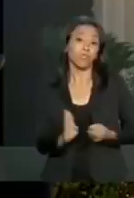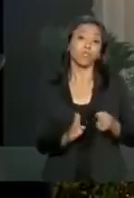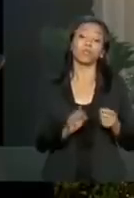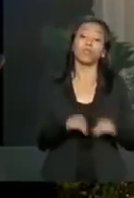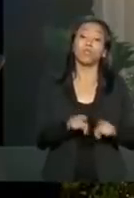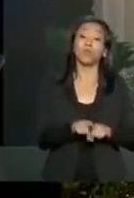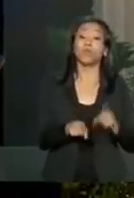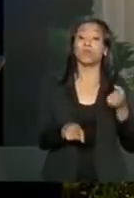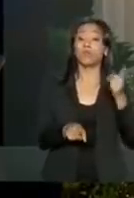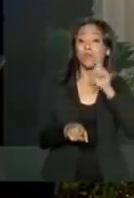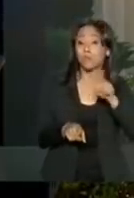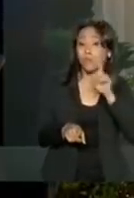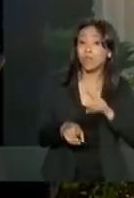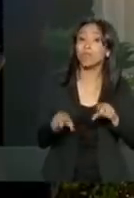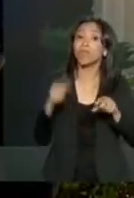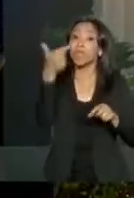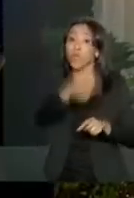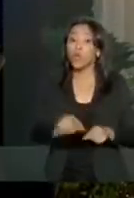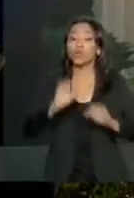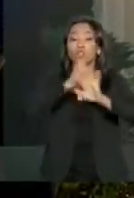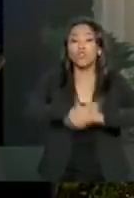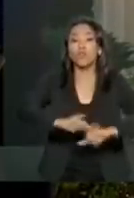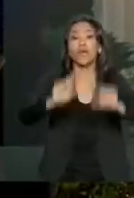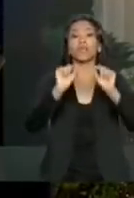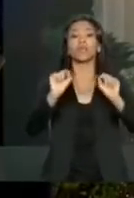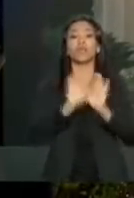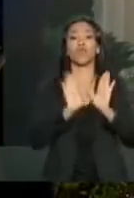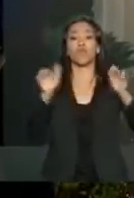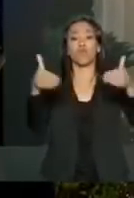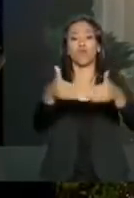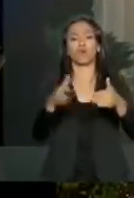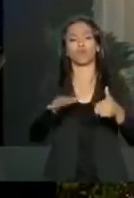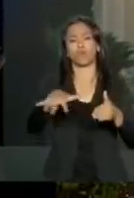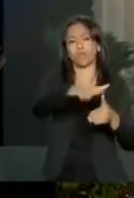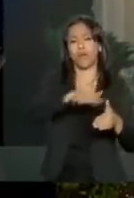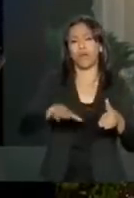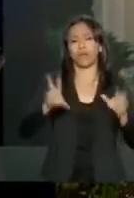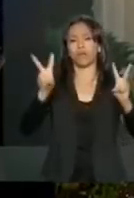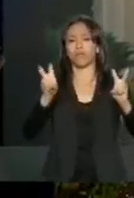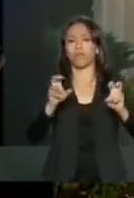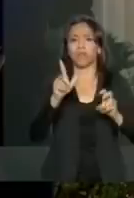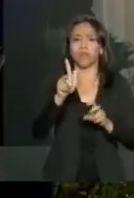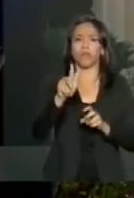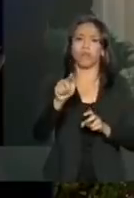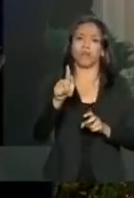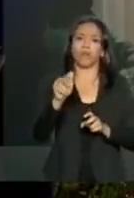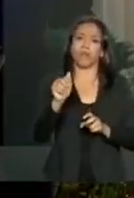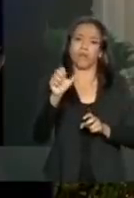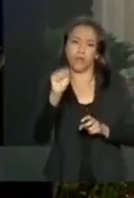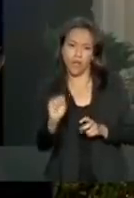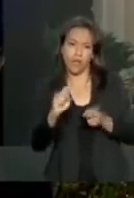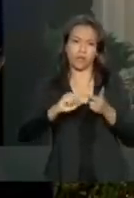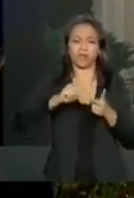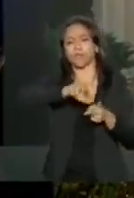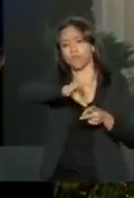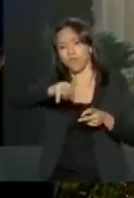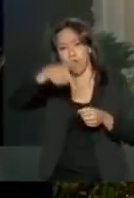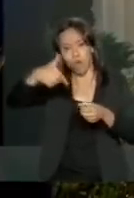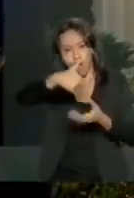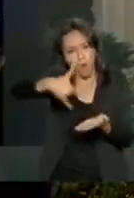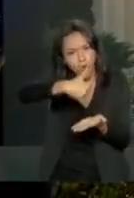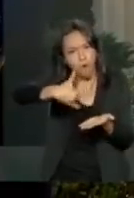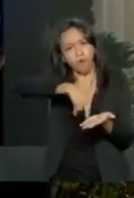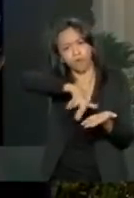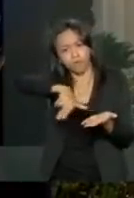de um fórum de energia com ênfase em óleo, gás e outras fontes. Como sinal deste governo,